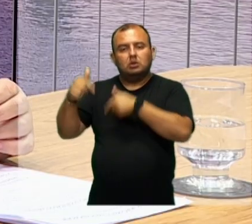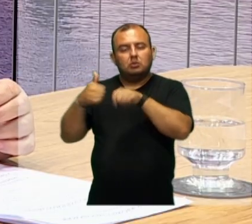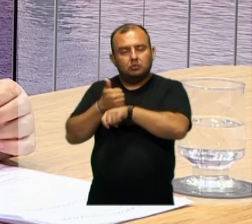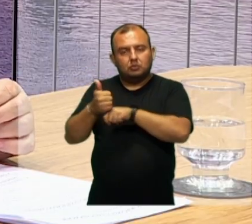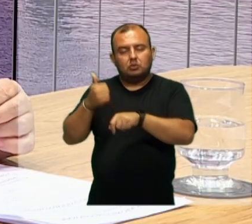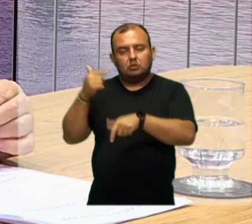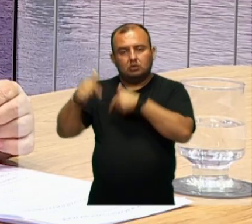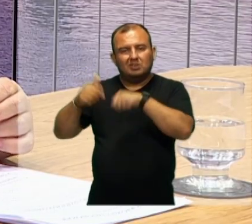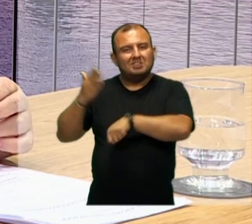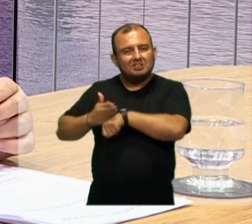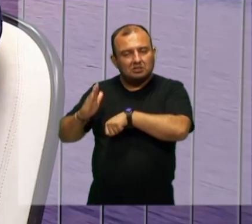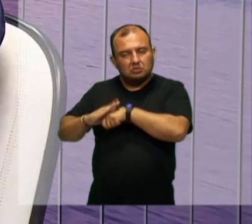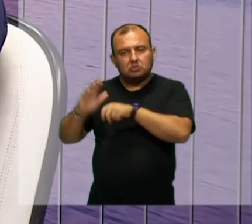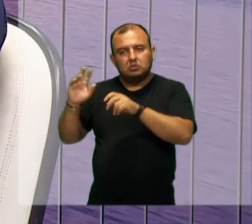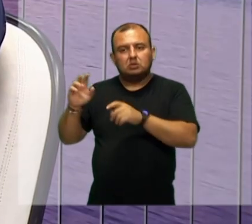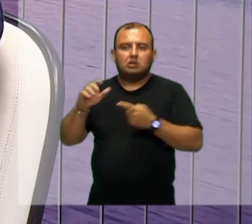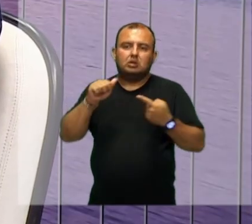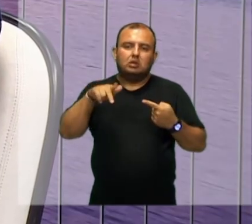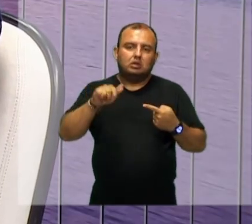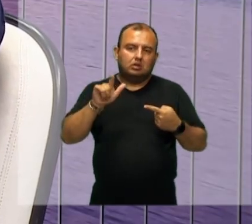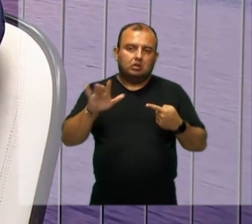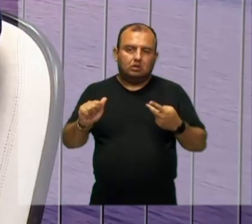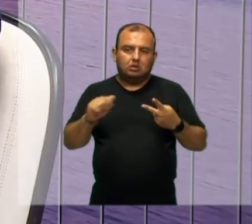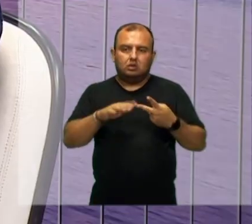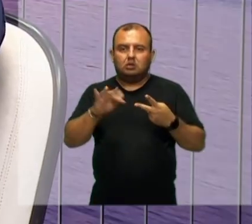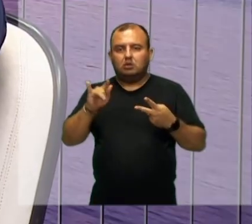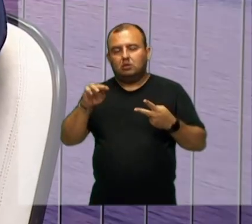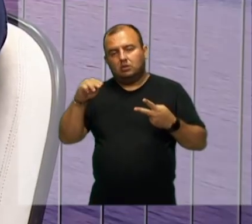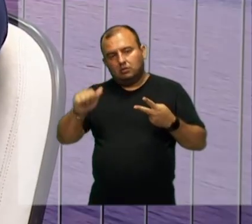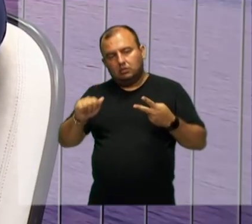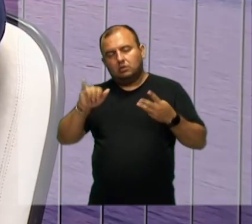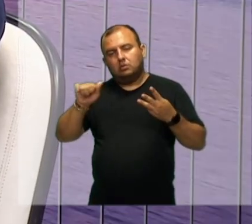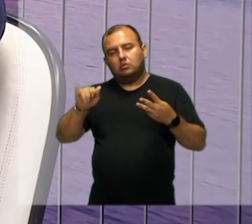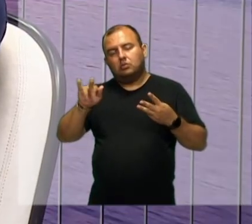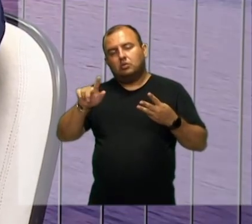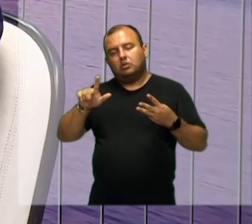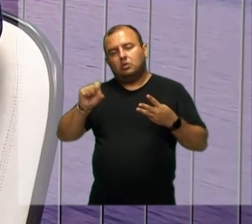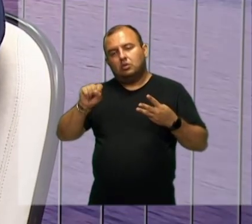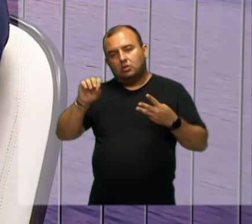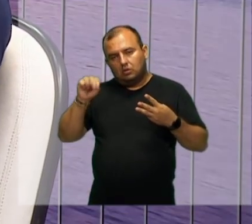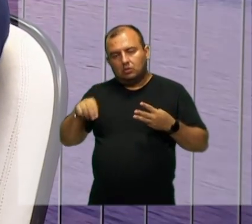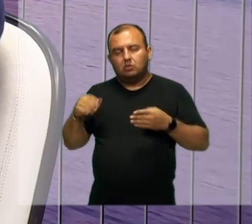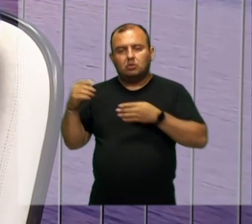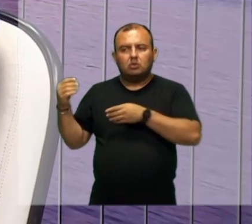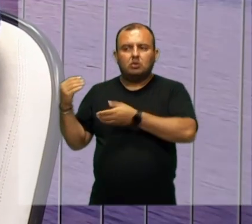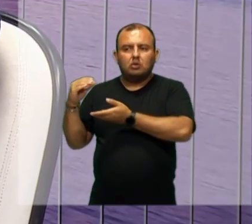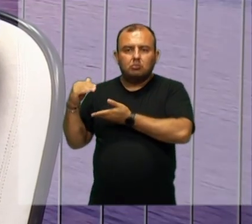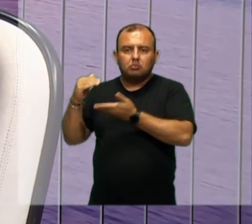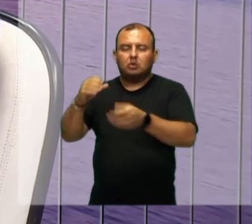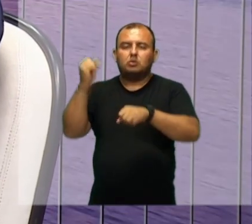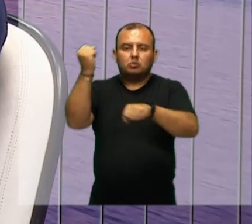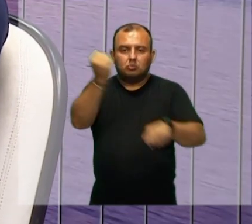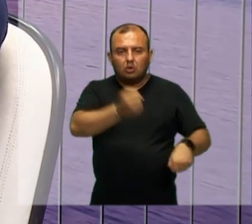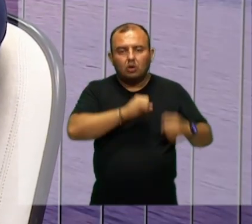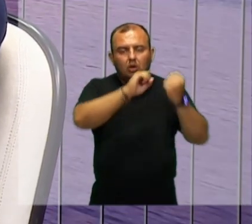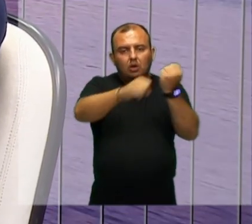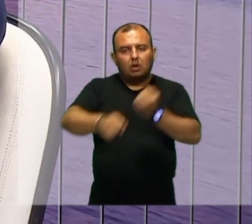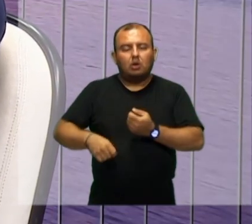de treinadores. Foi no caso a Angélica, hoje temos a Fátima e o Jason e tal. E aí mandou barcos, mandou